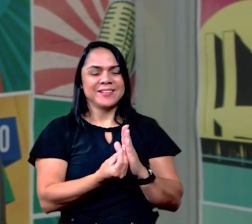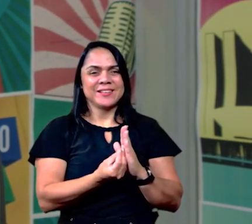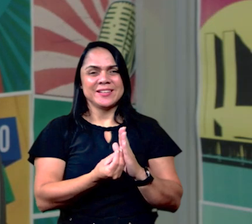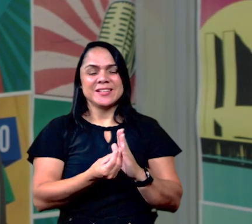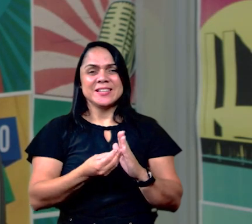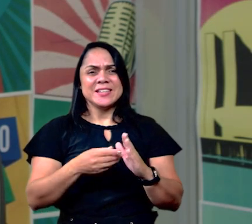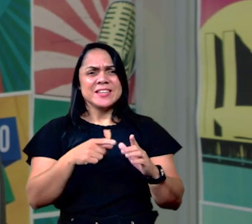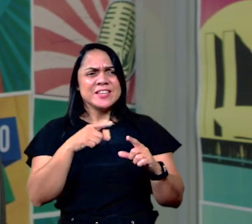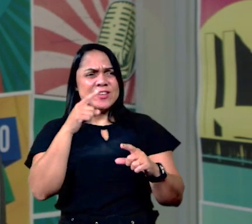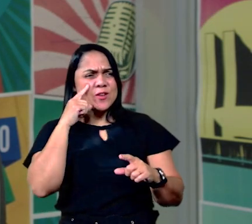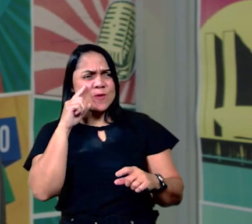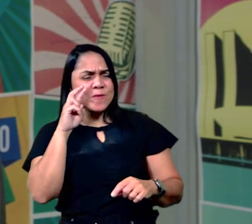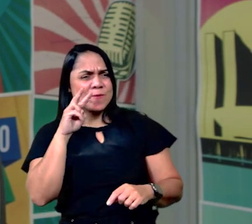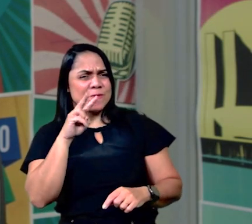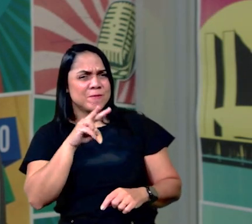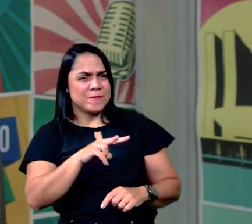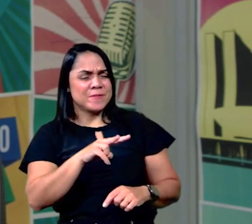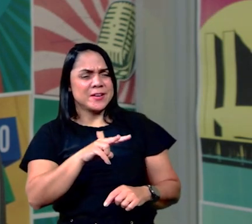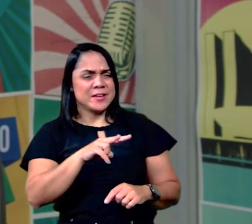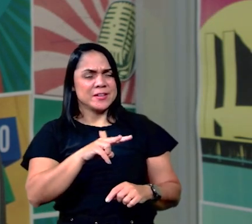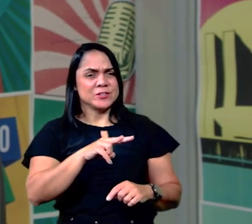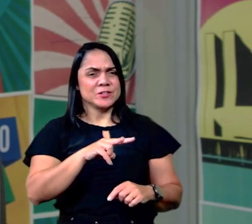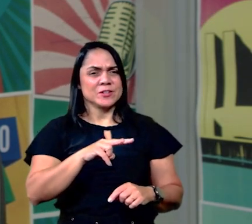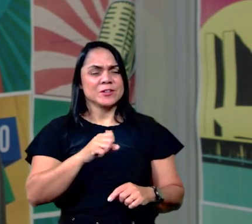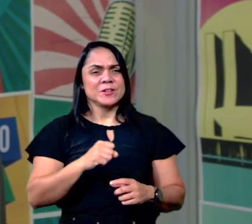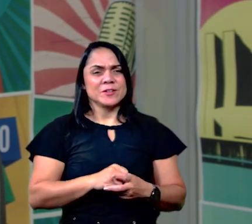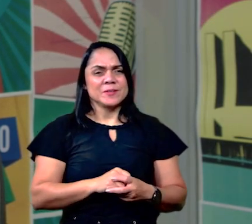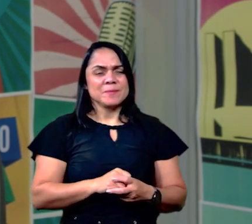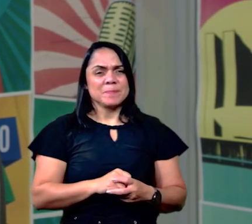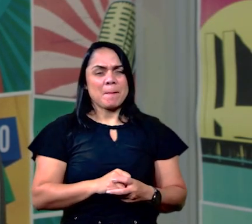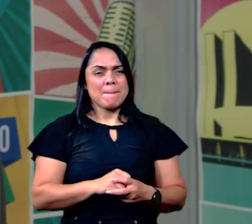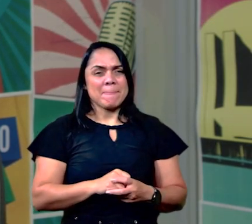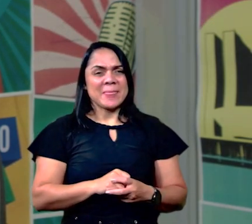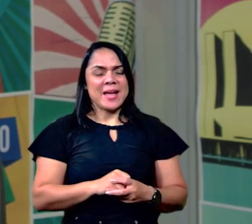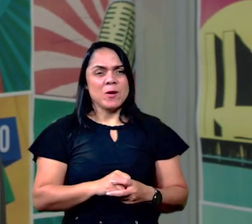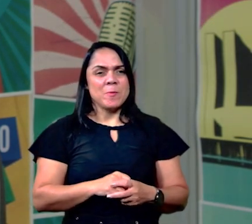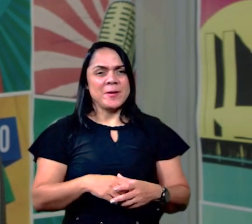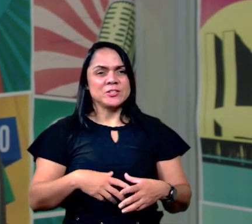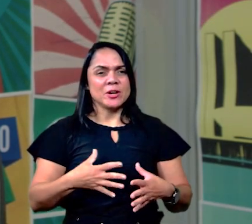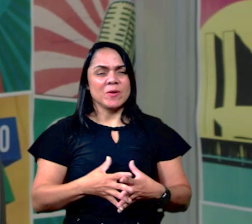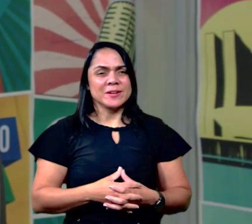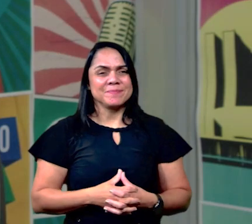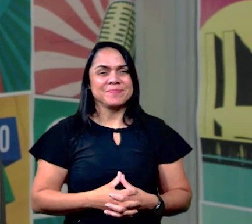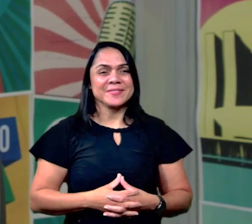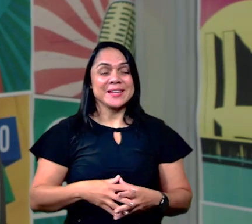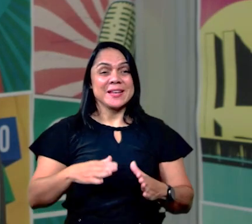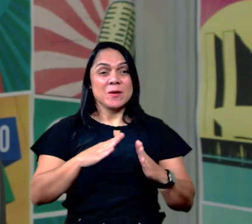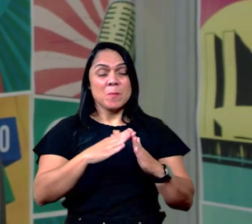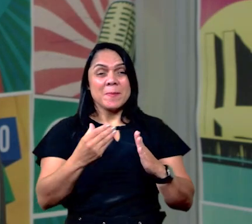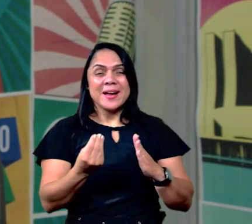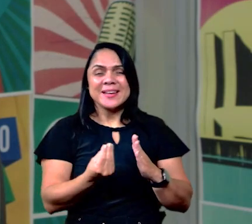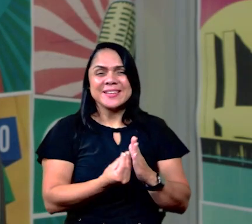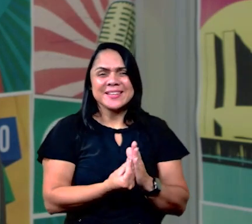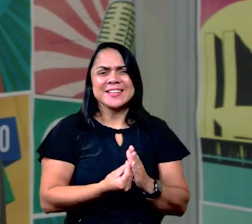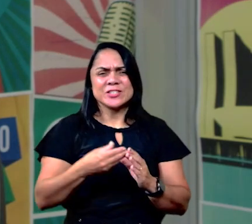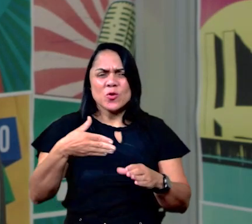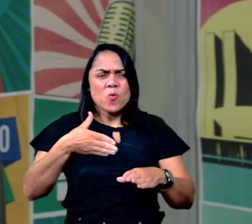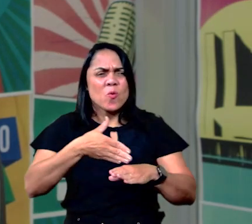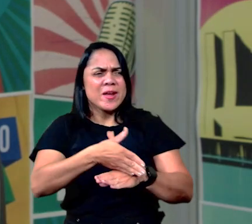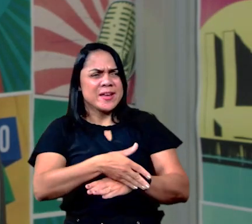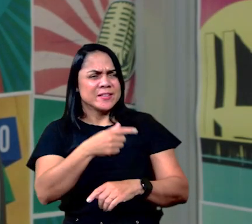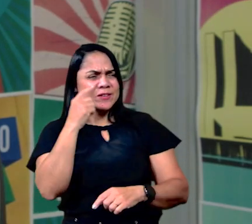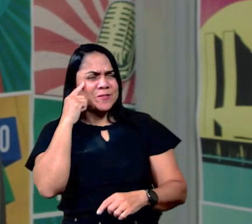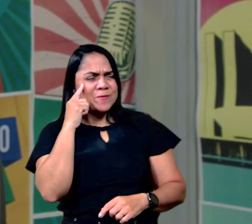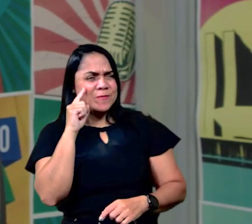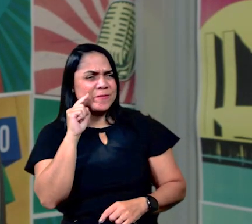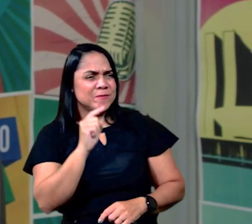discriminatórios, porque eu creio que nada daquilo é verdade, né. Eu acho que esse exercício, né, de imaginar uma cena onde o meu direito é